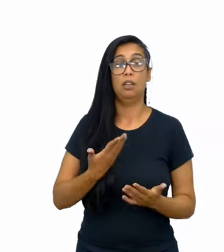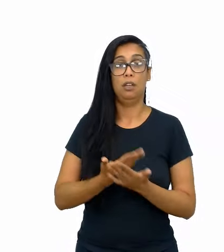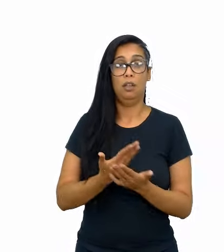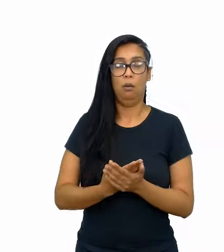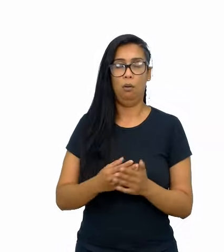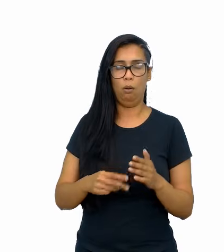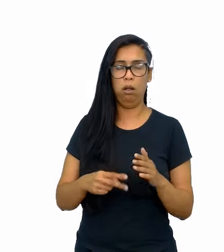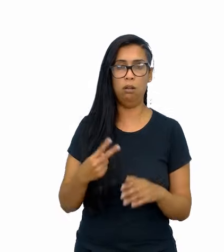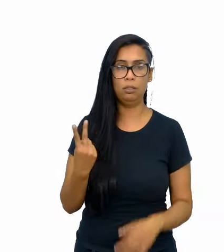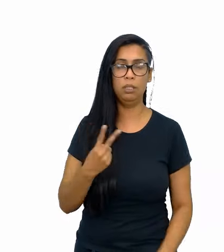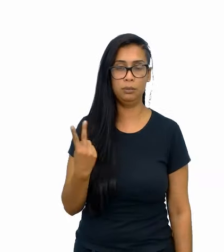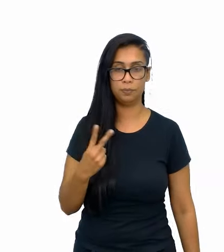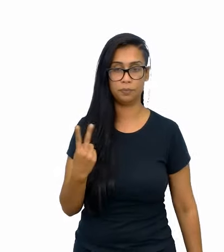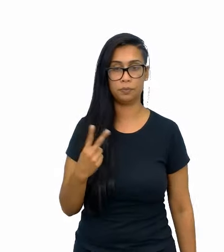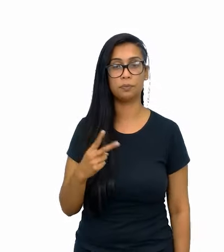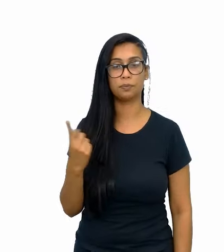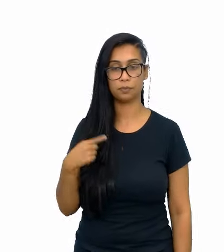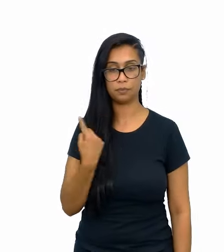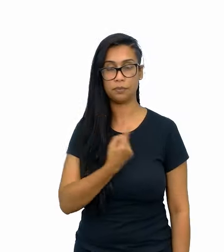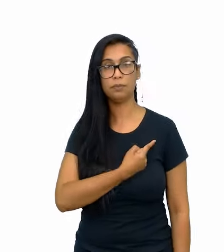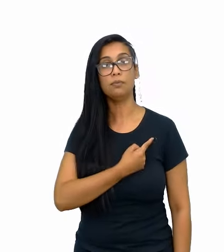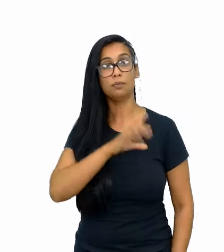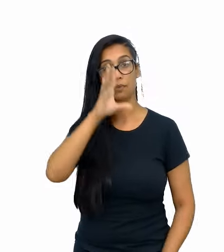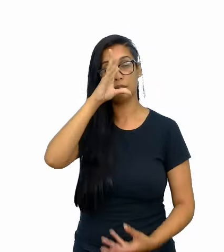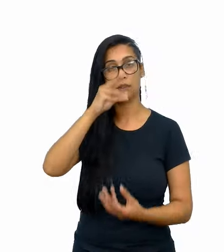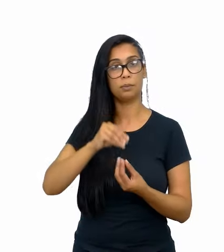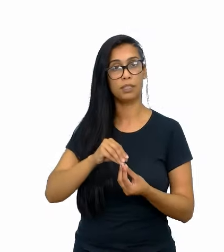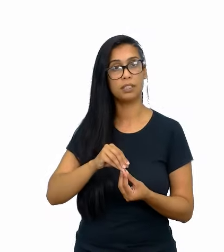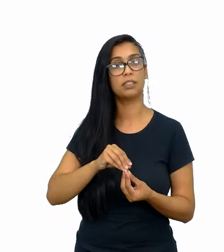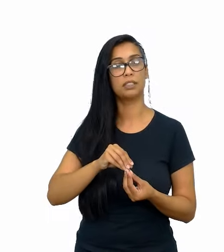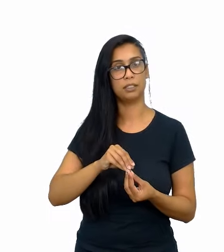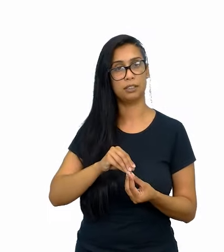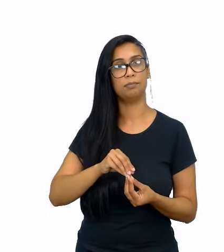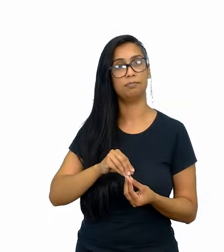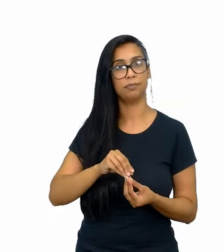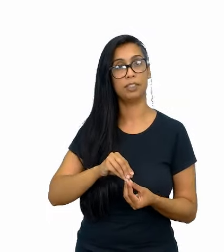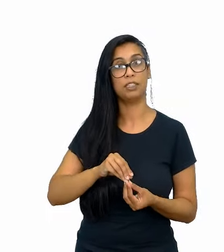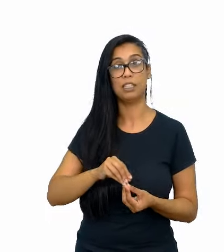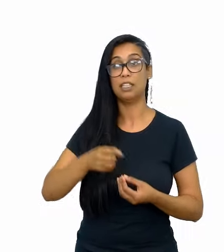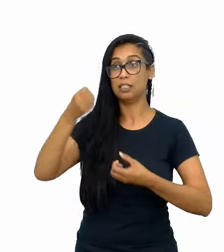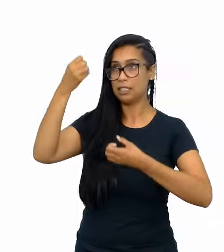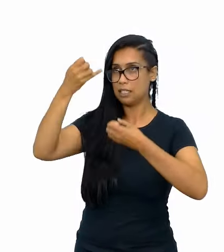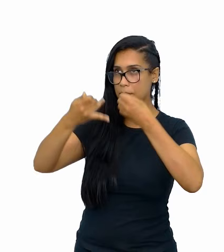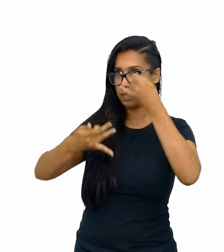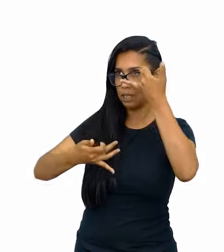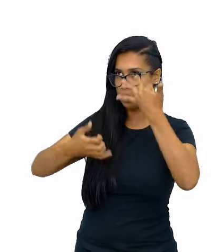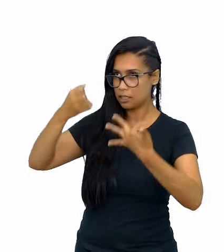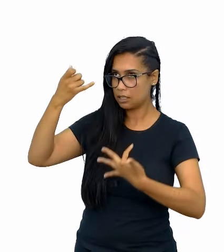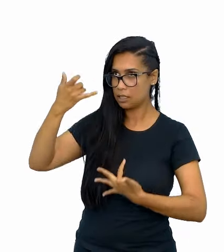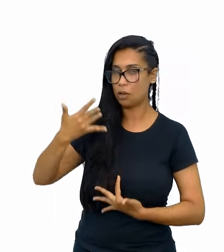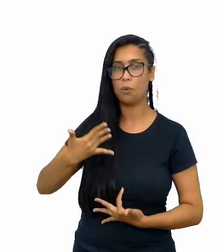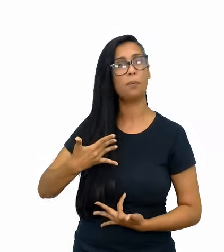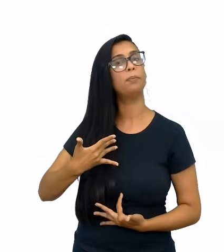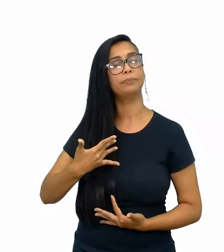relatos. Também propõe aí a leitura de mais 2 relatos dentro de uma notícia que